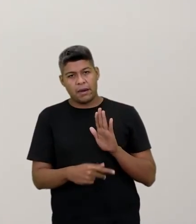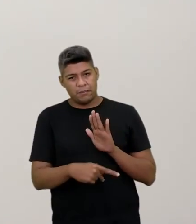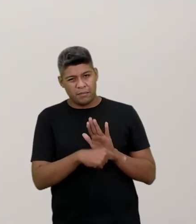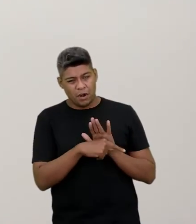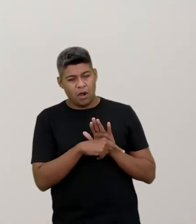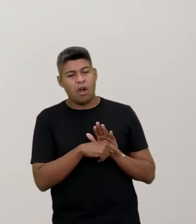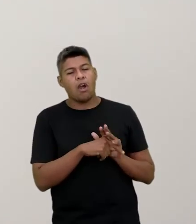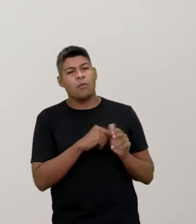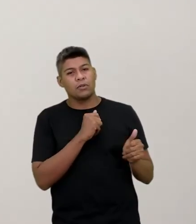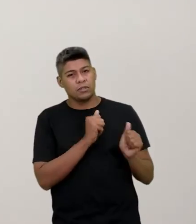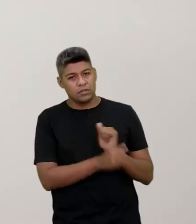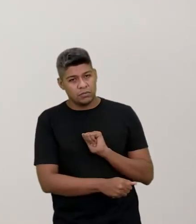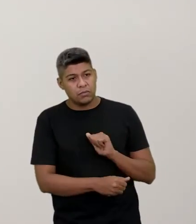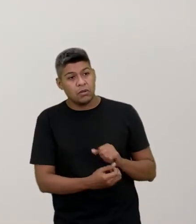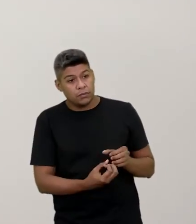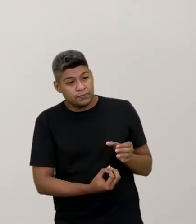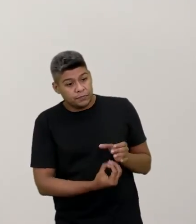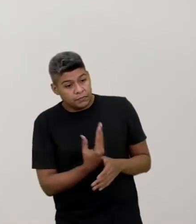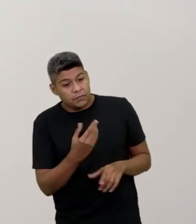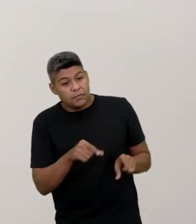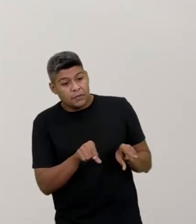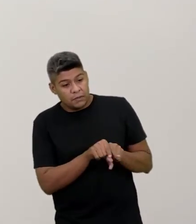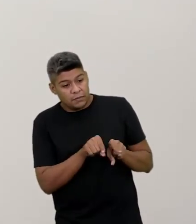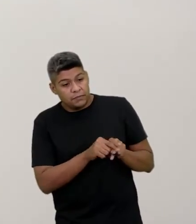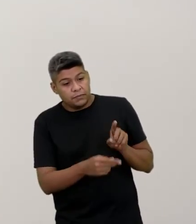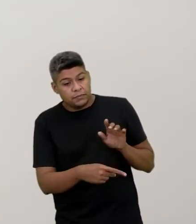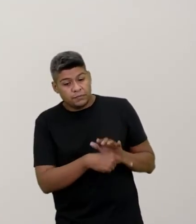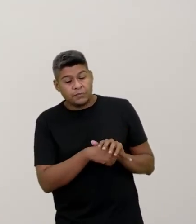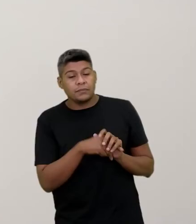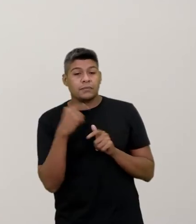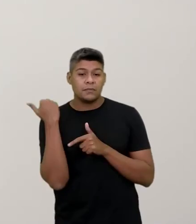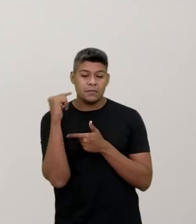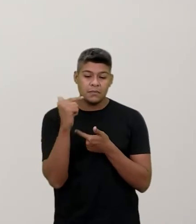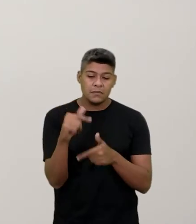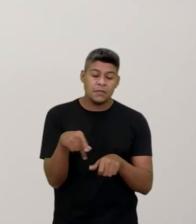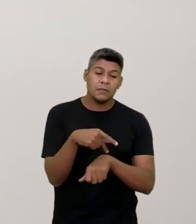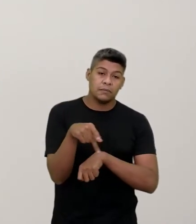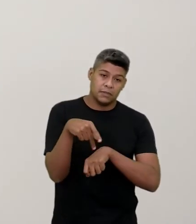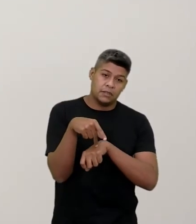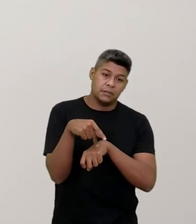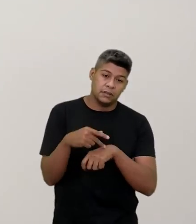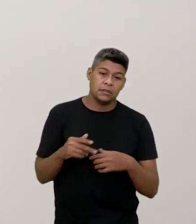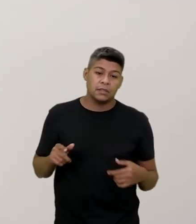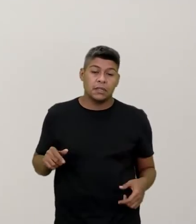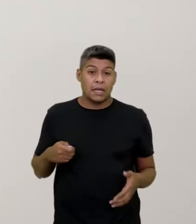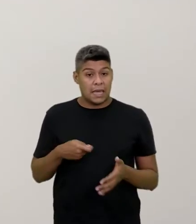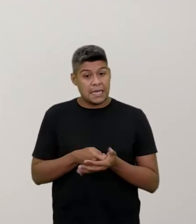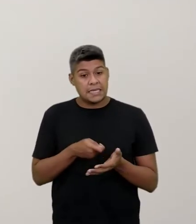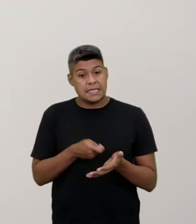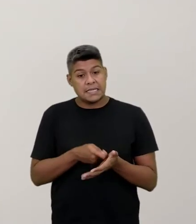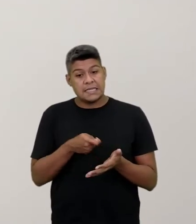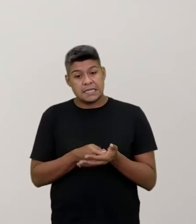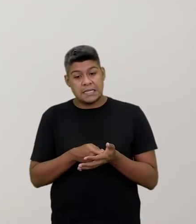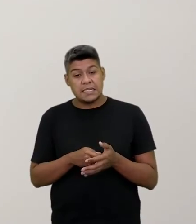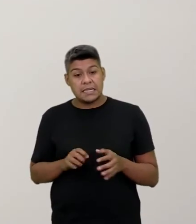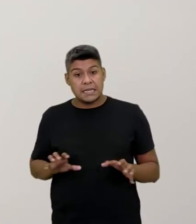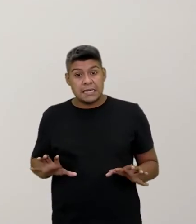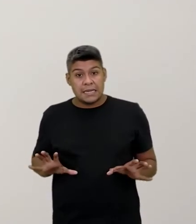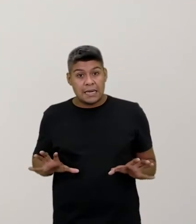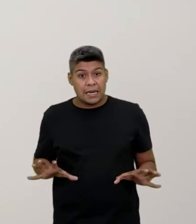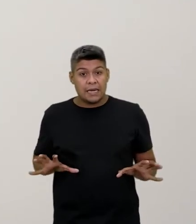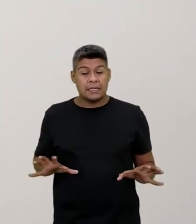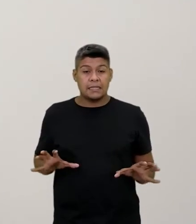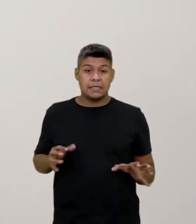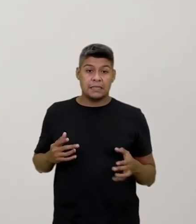todas, elas foram feitas também por causa da tradição do país e elas não são tão exigentes assim quanto essas